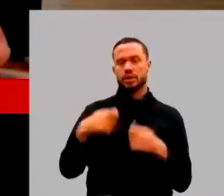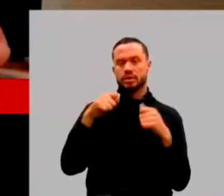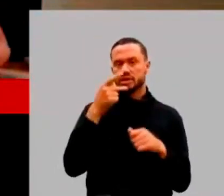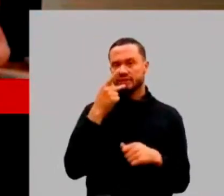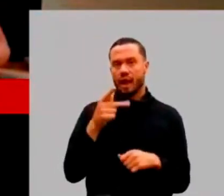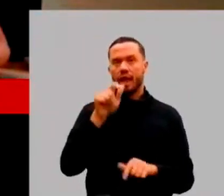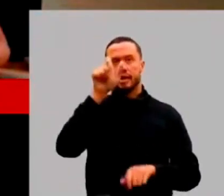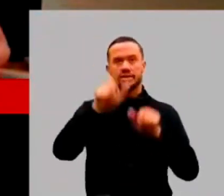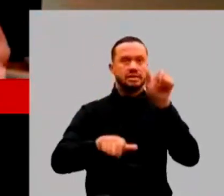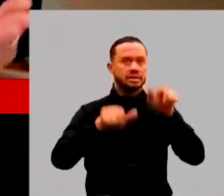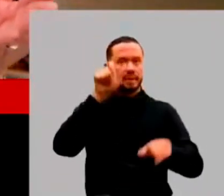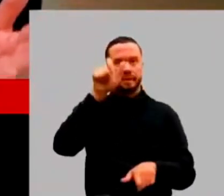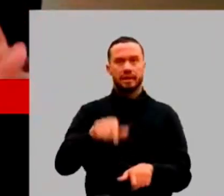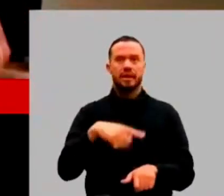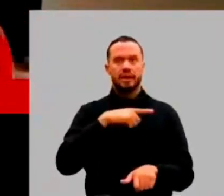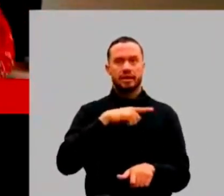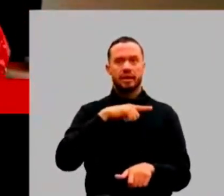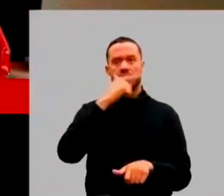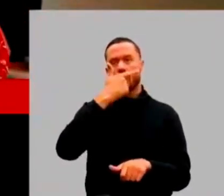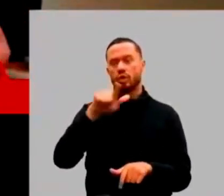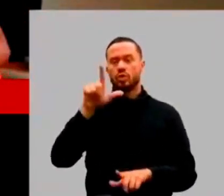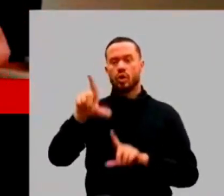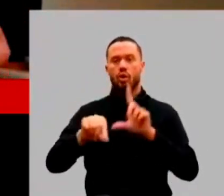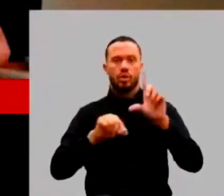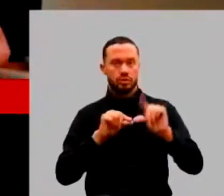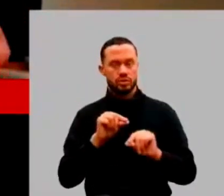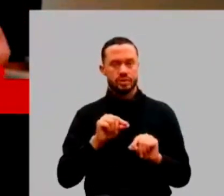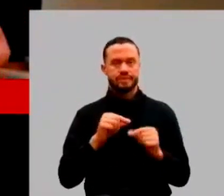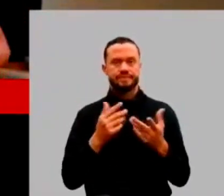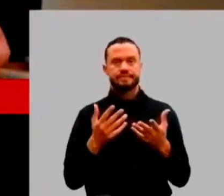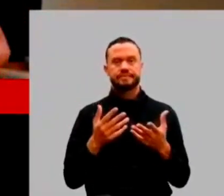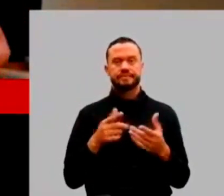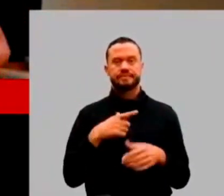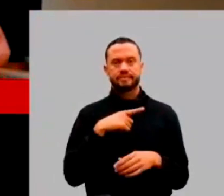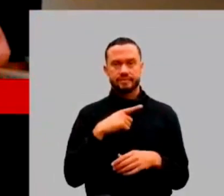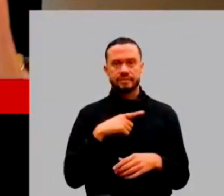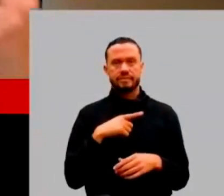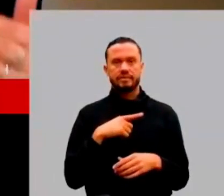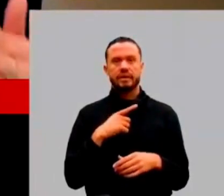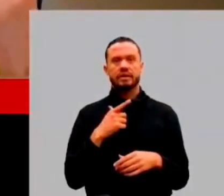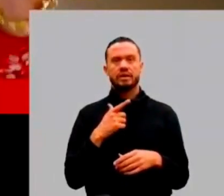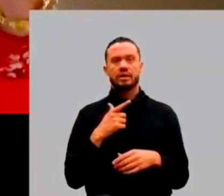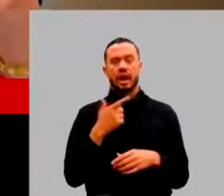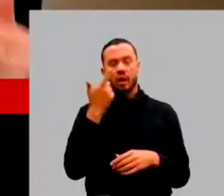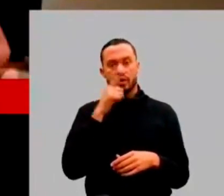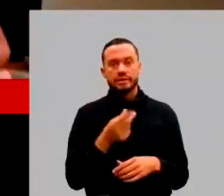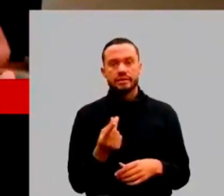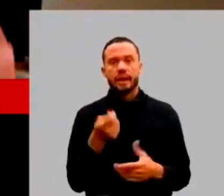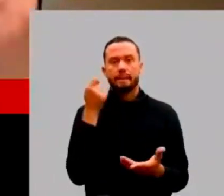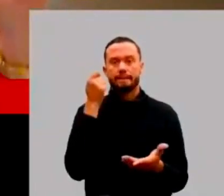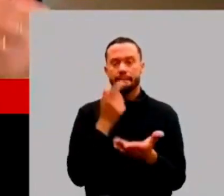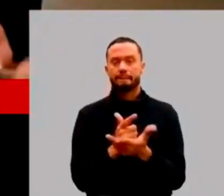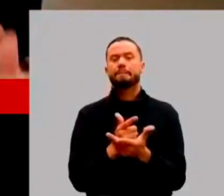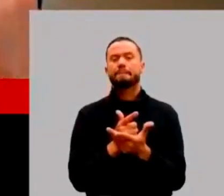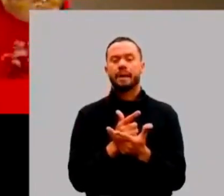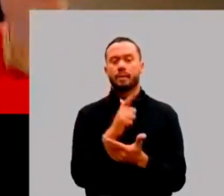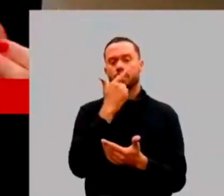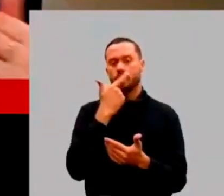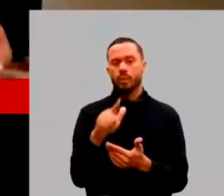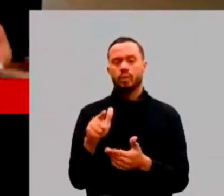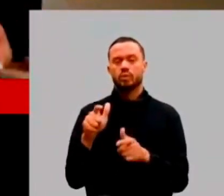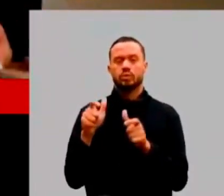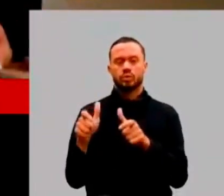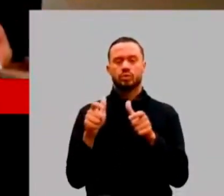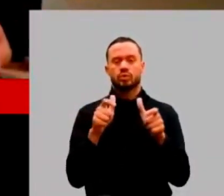essas pessoas TM outras opções Ela Quer Ela tem uma condição financeira que lhe permita o acesso a